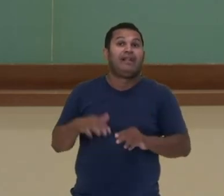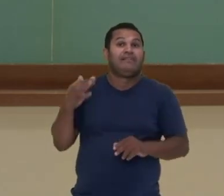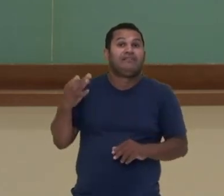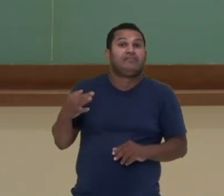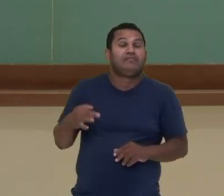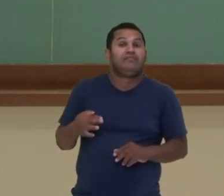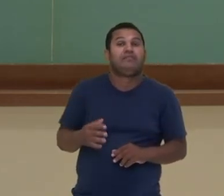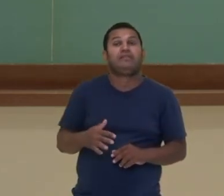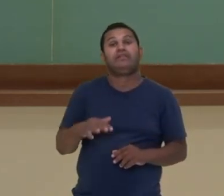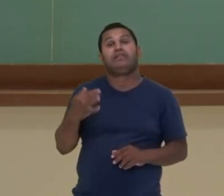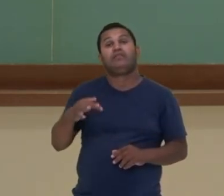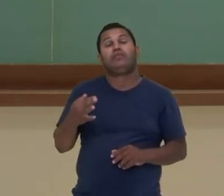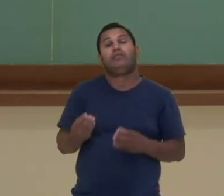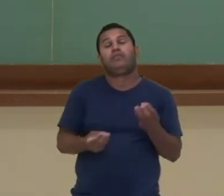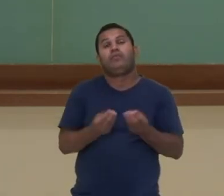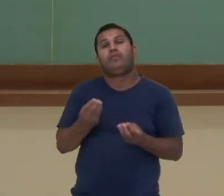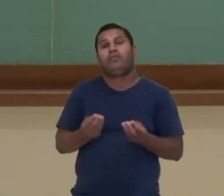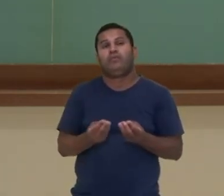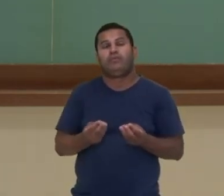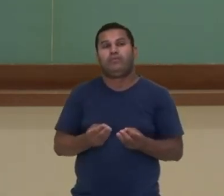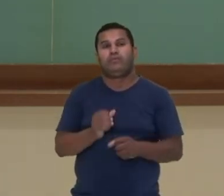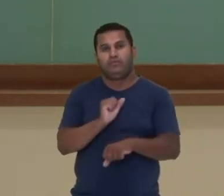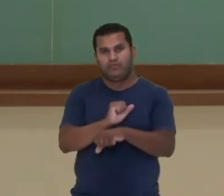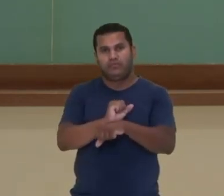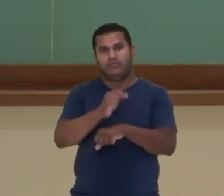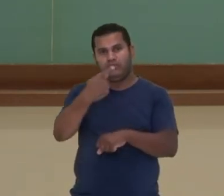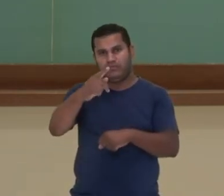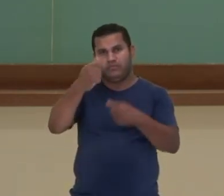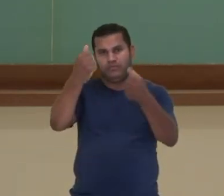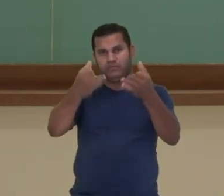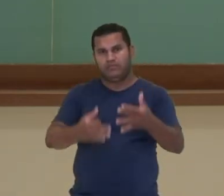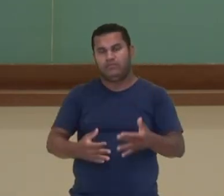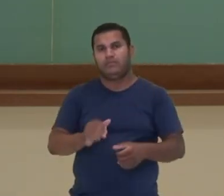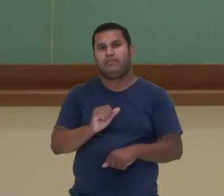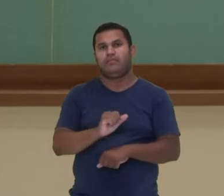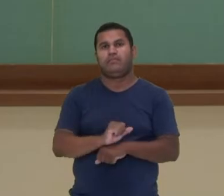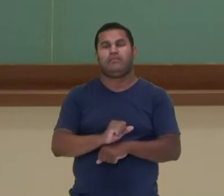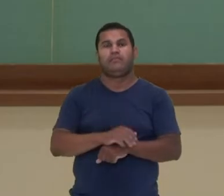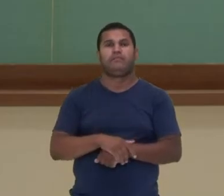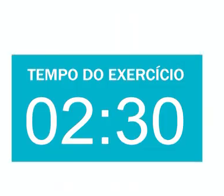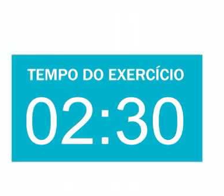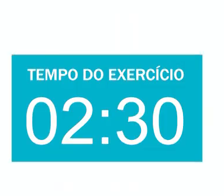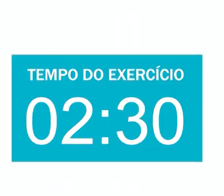Eu vou dar um tempinho para vocês poderem resolver isso, daqui a pouco a gente volta para discutir.